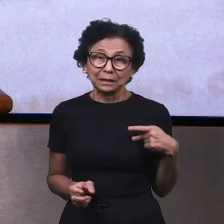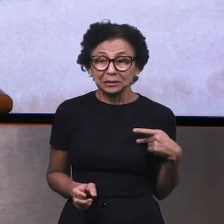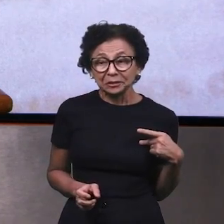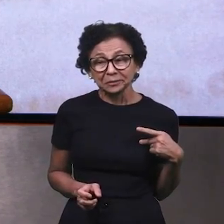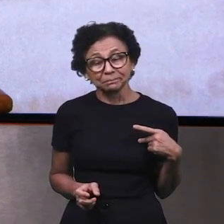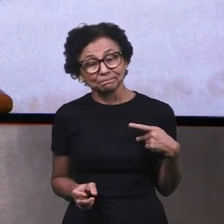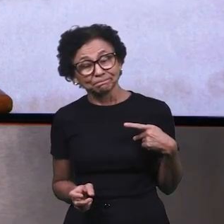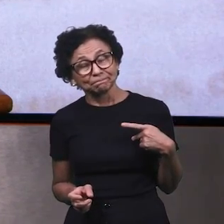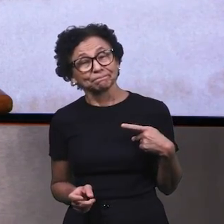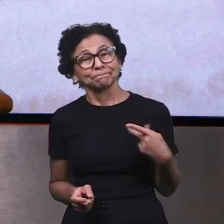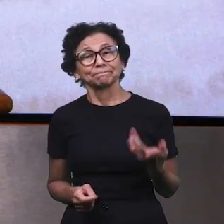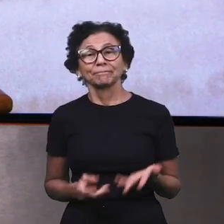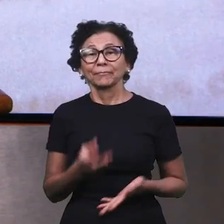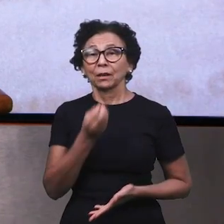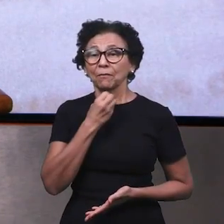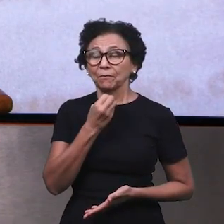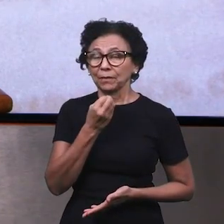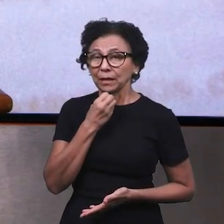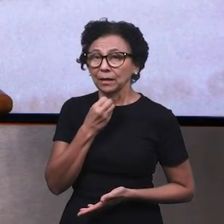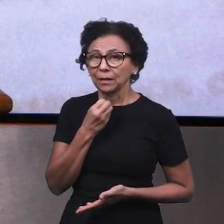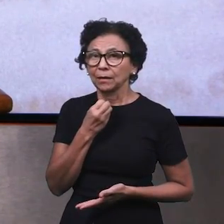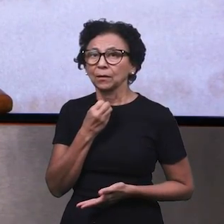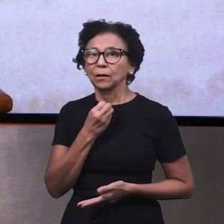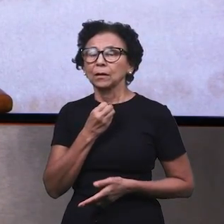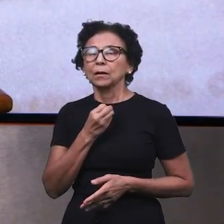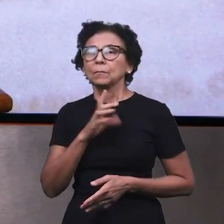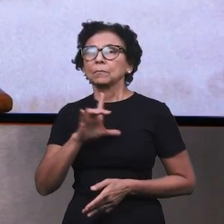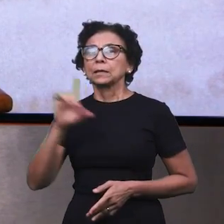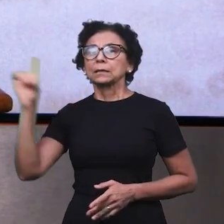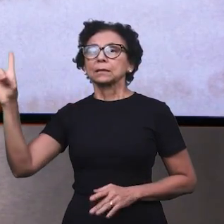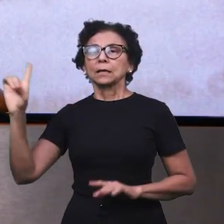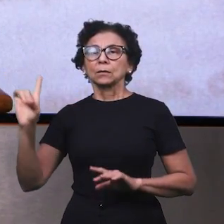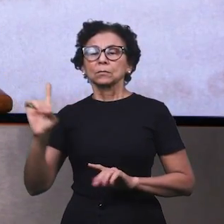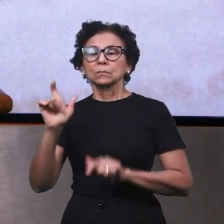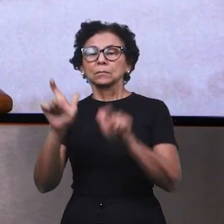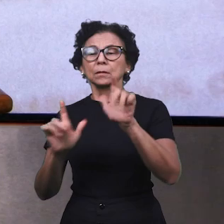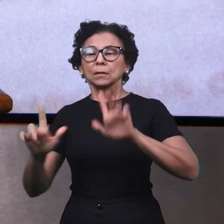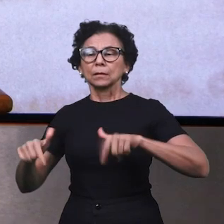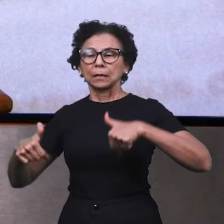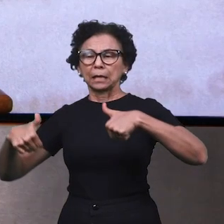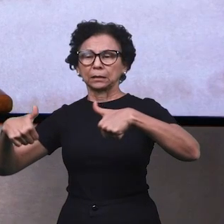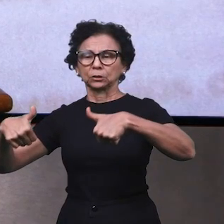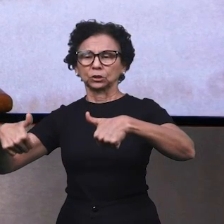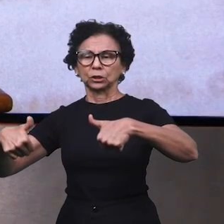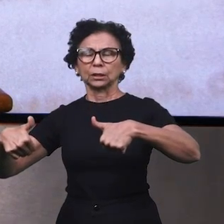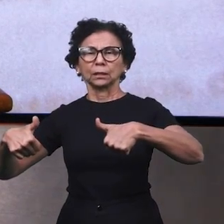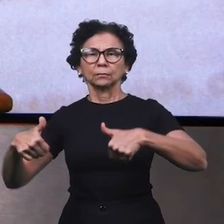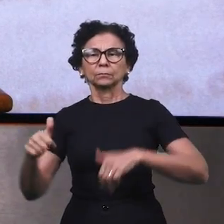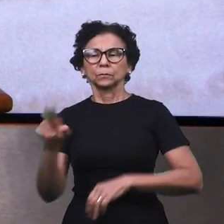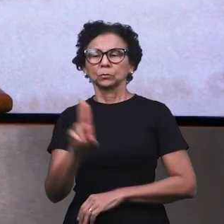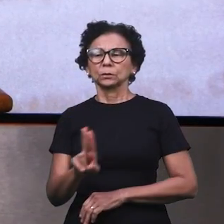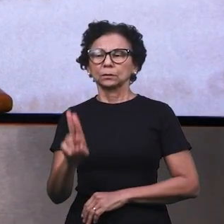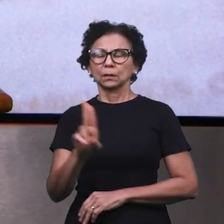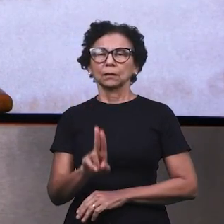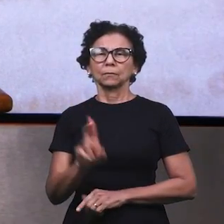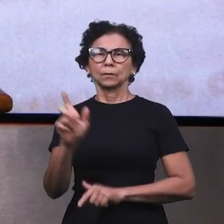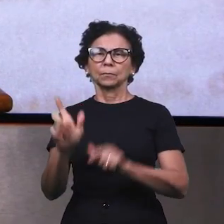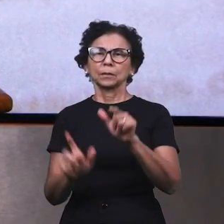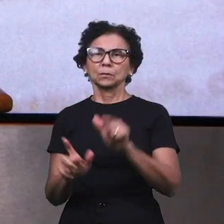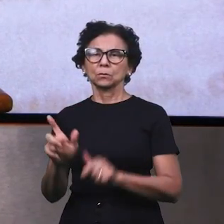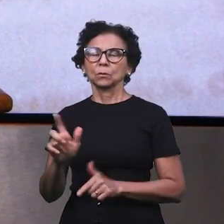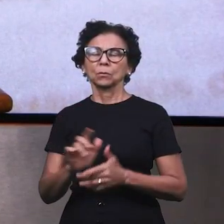muito. Deus, ao agir por intermédio dessas pessoas, queria mostrar que Ele